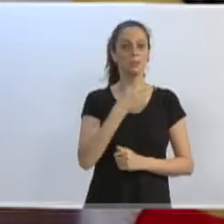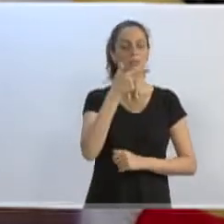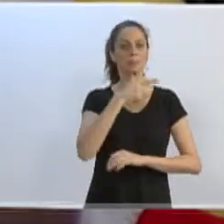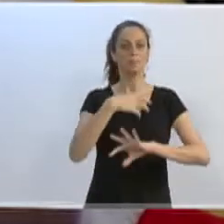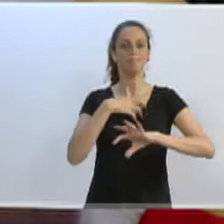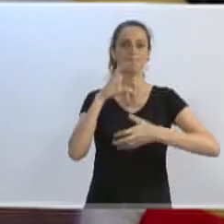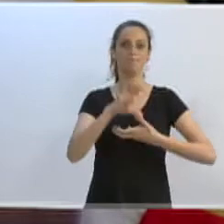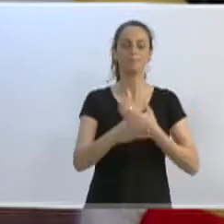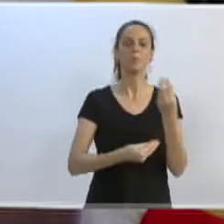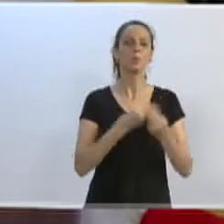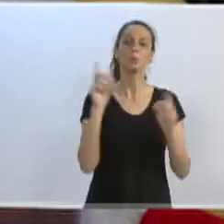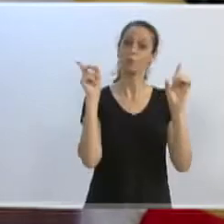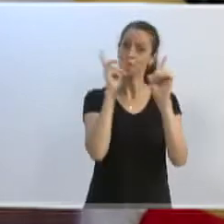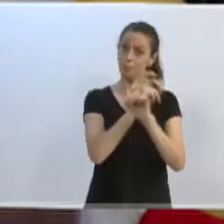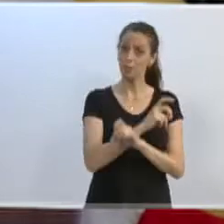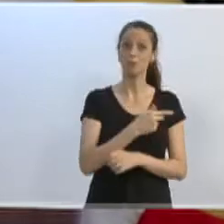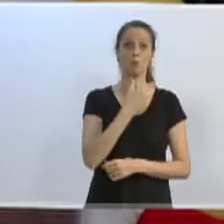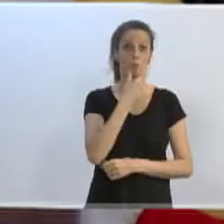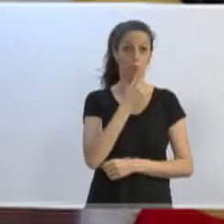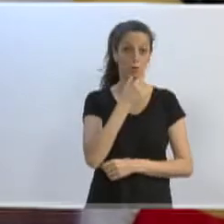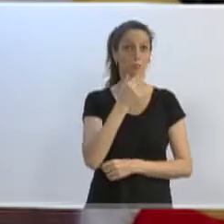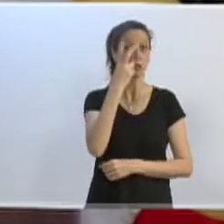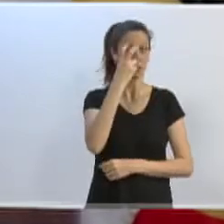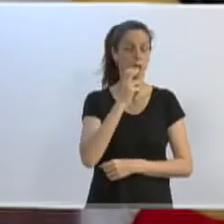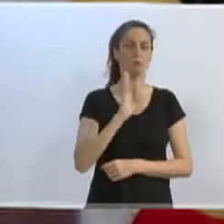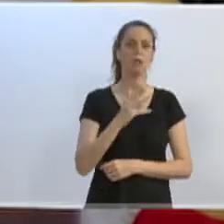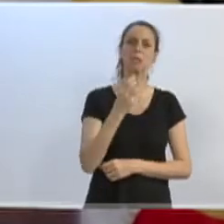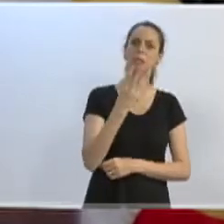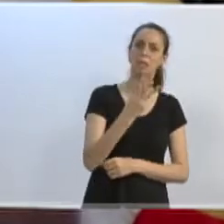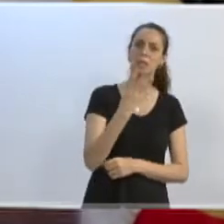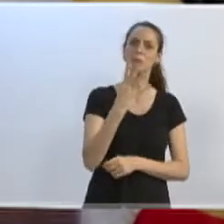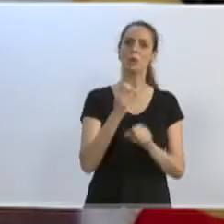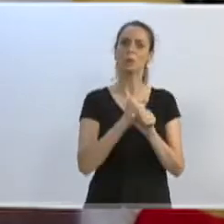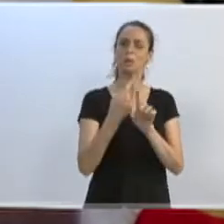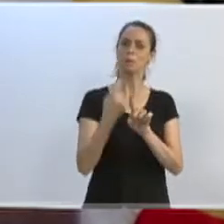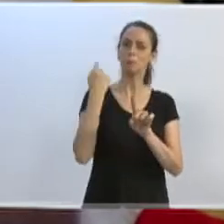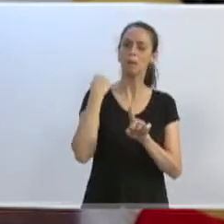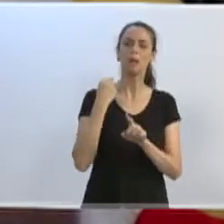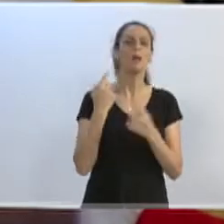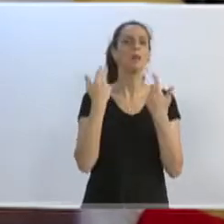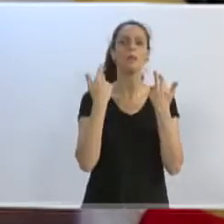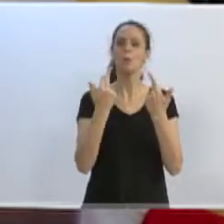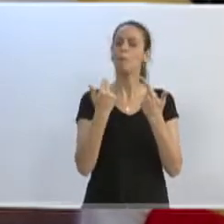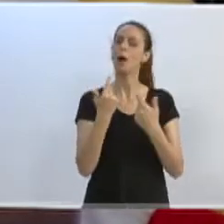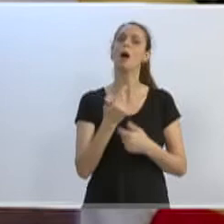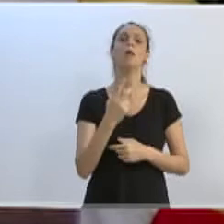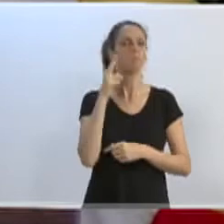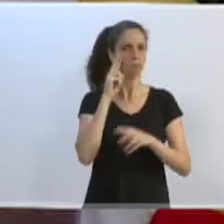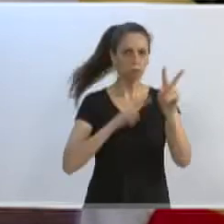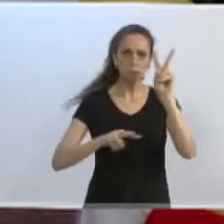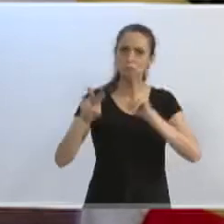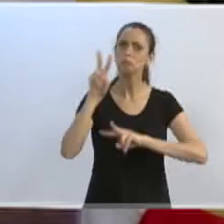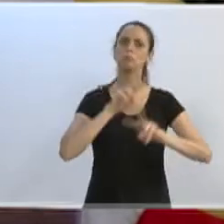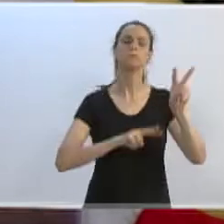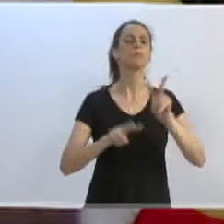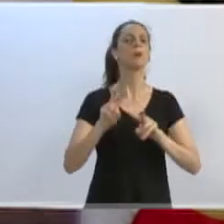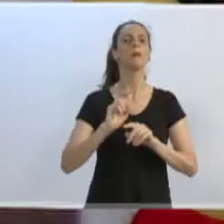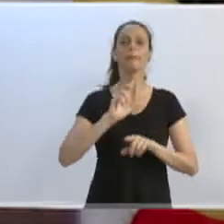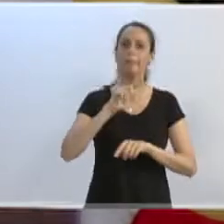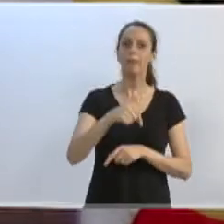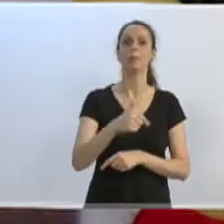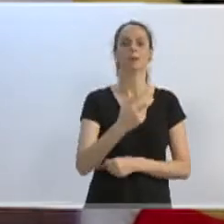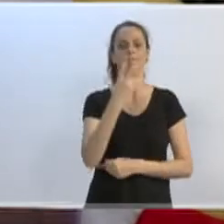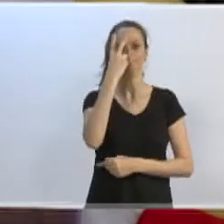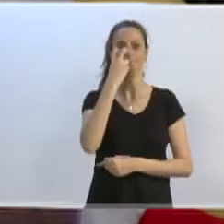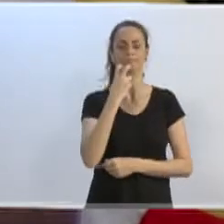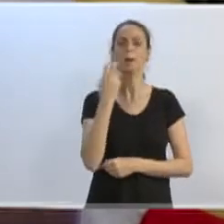a dificuldade e olha que o gilberto até 34 anos atrás ele é uma pessoa comum como qualquer um de vocês eu enxergava normal eu não